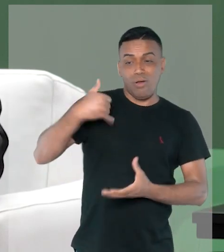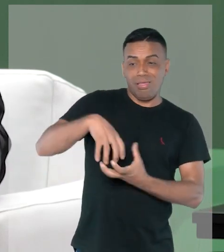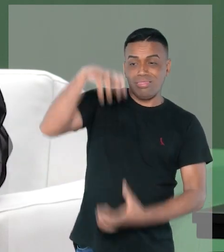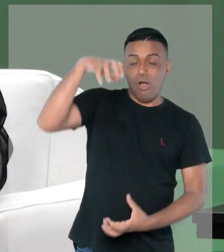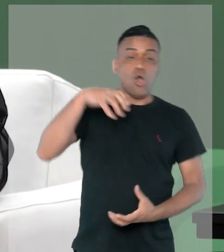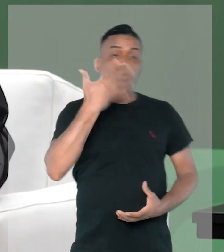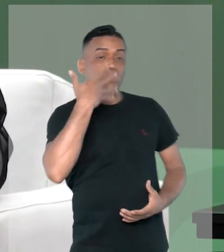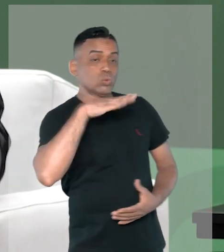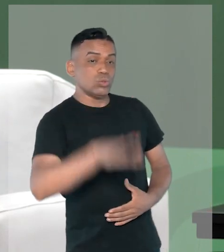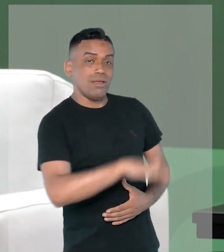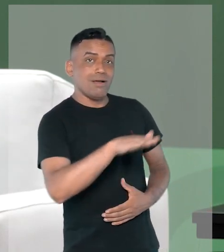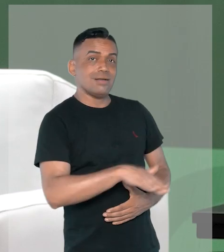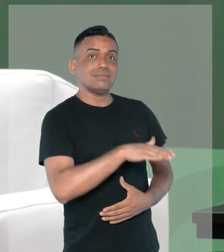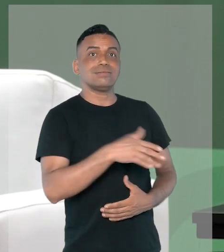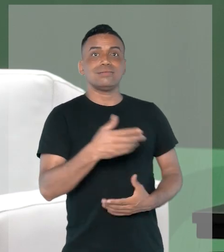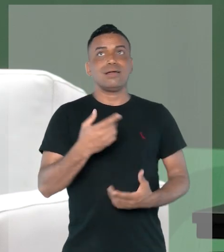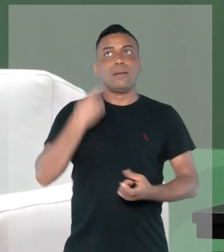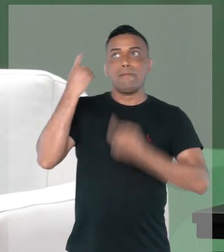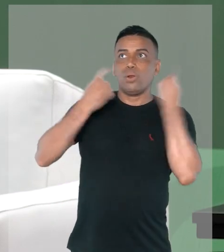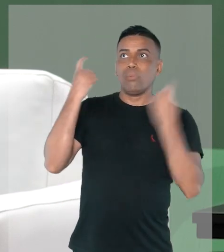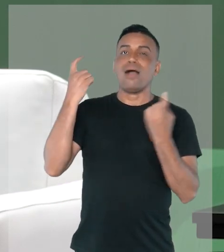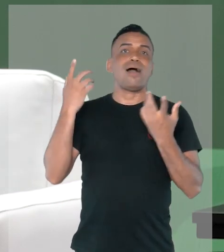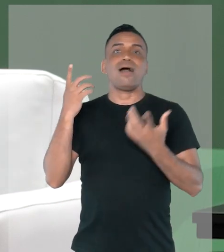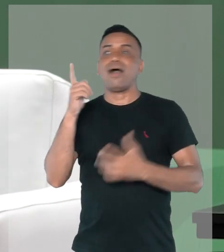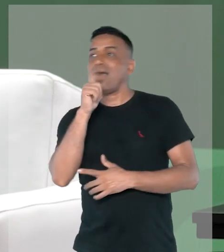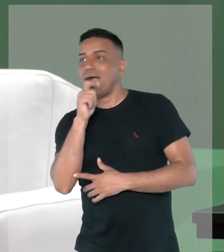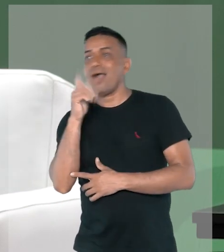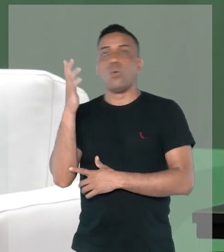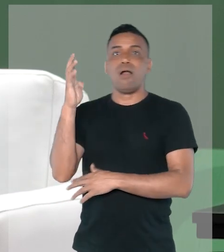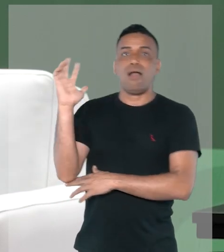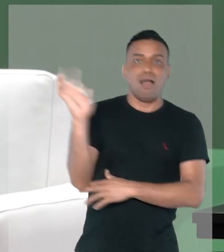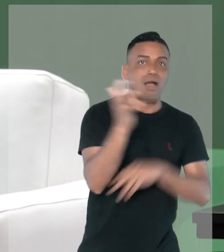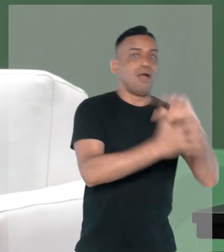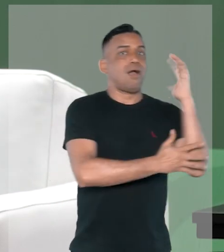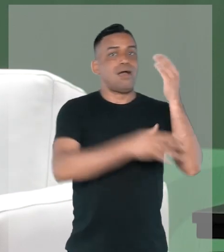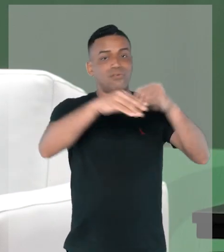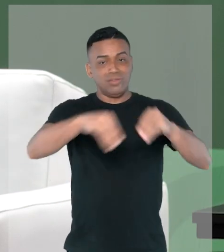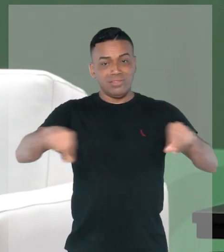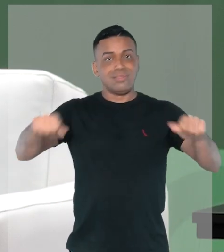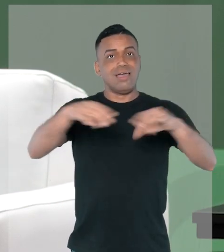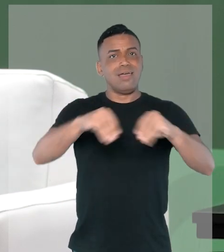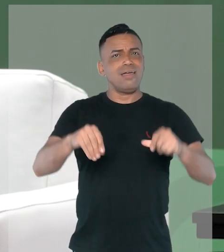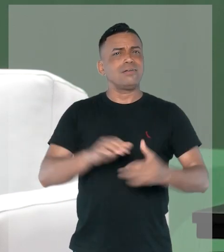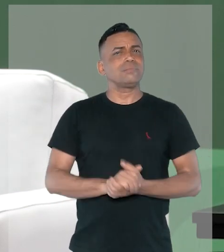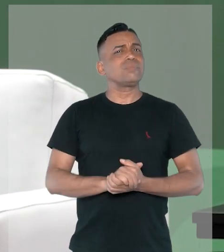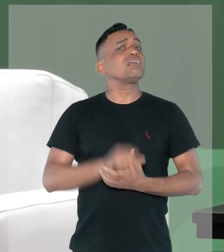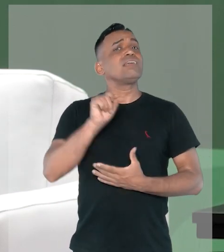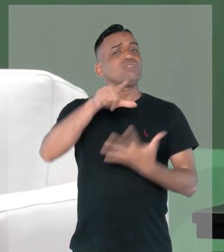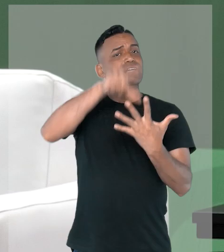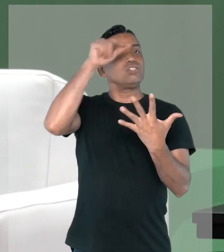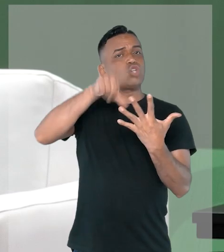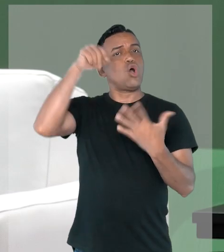Vai fazer você se preocupar com a questão das árvores, das águas, das terras, e de quem você escolhe